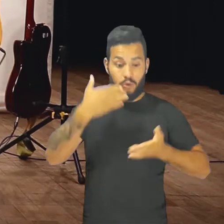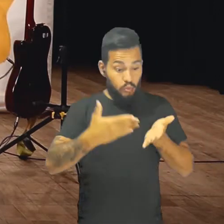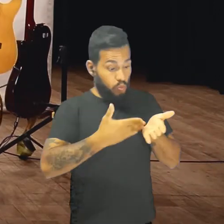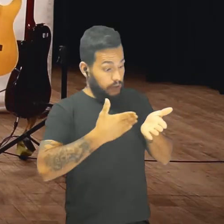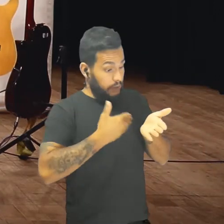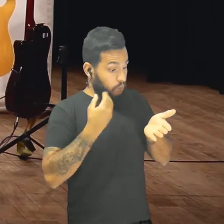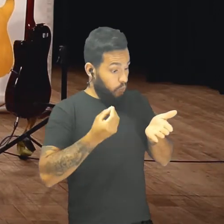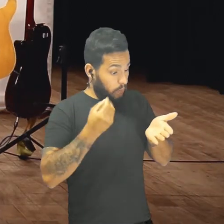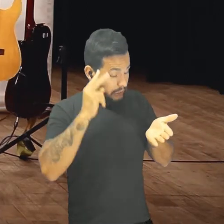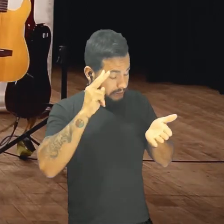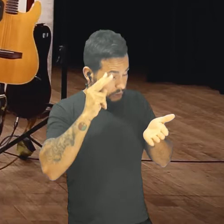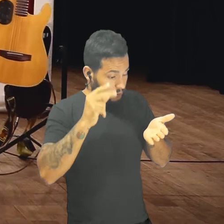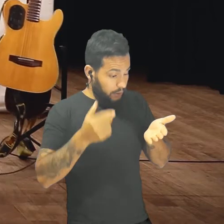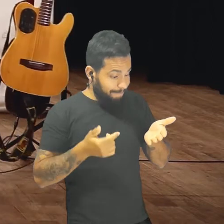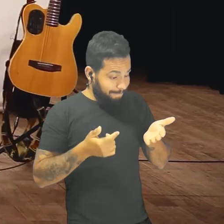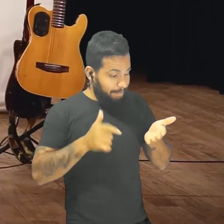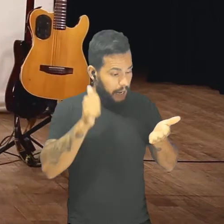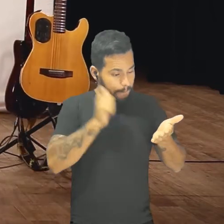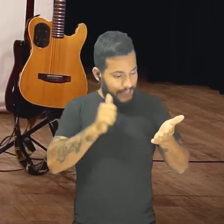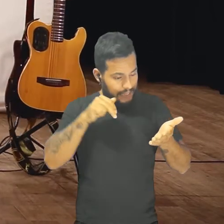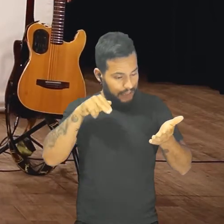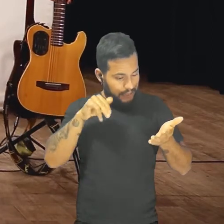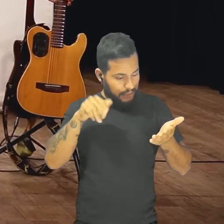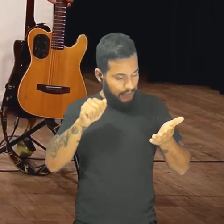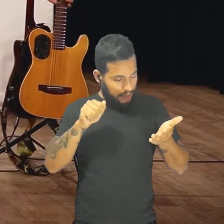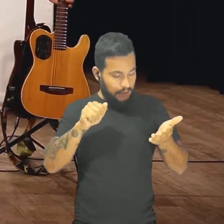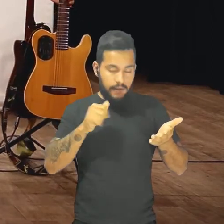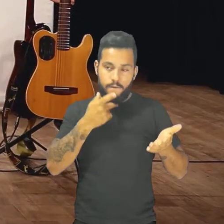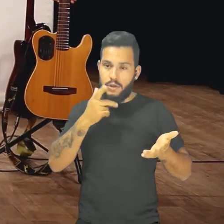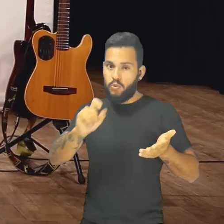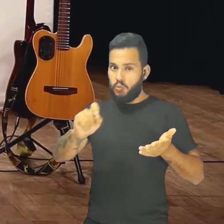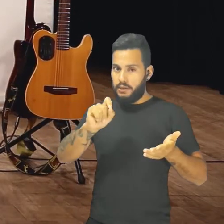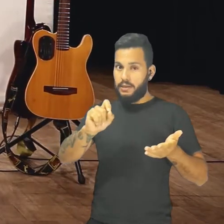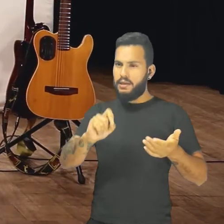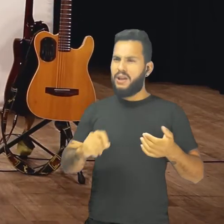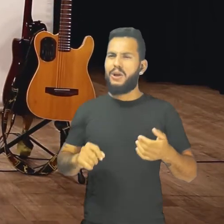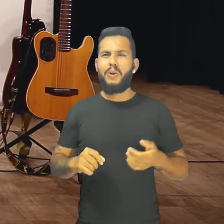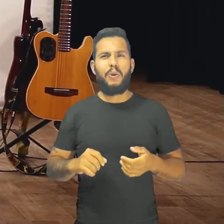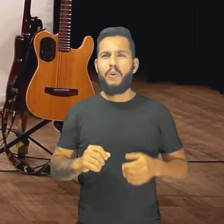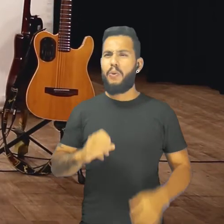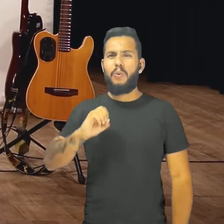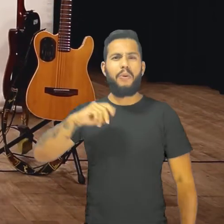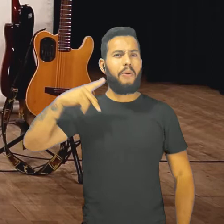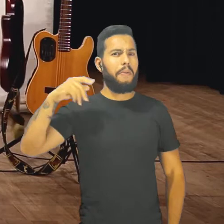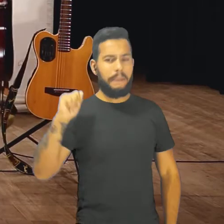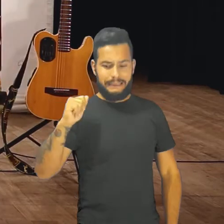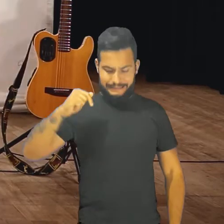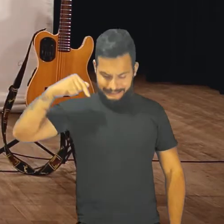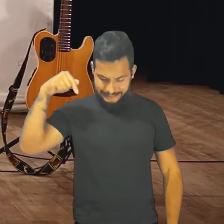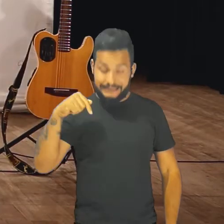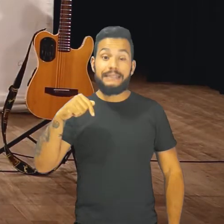diz. A menina Nina logo já foi dizendo: opa, aqui é a nascente do